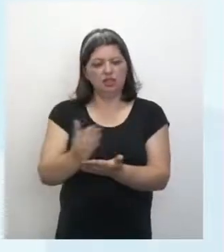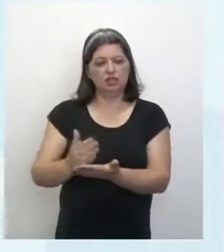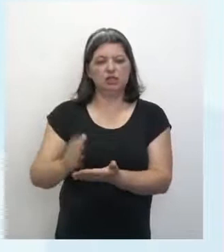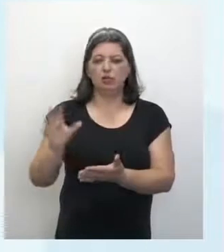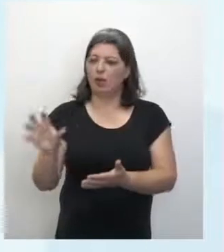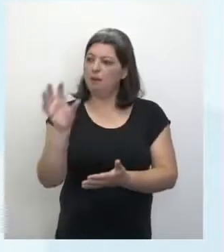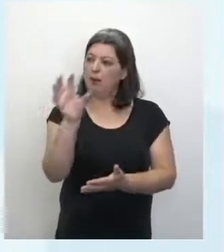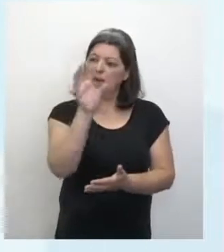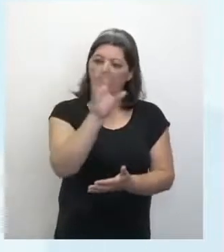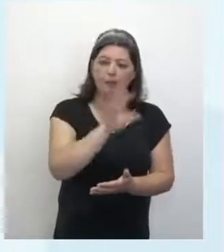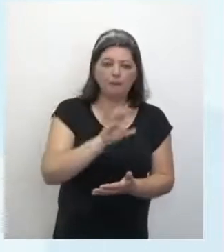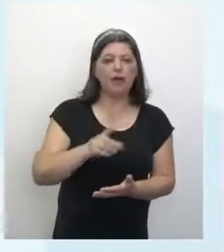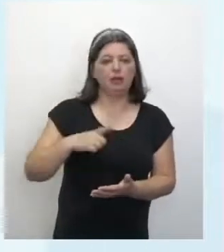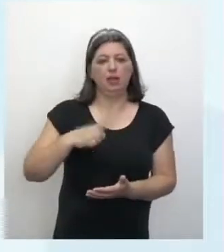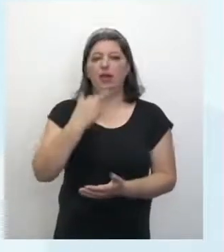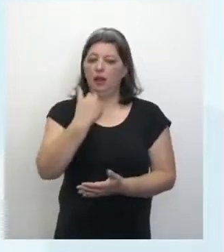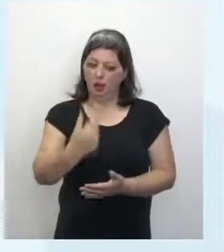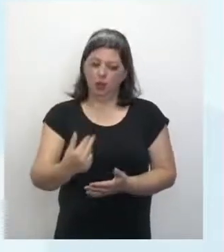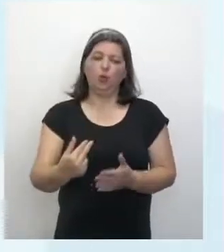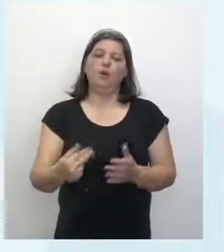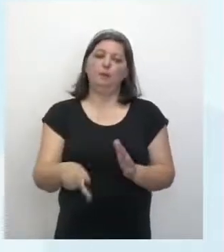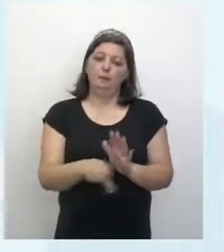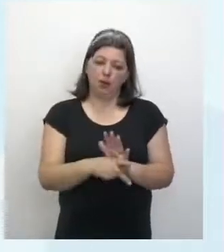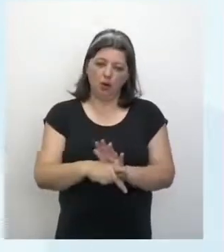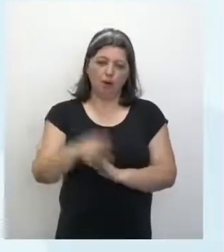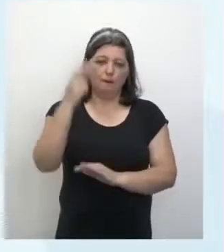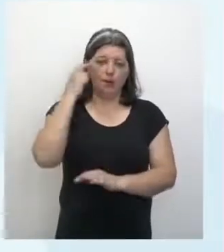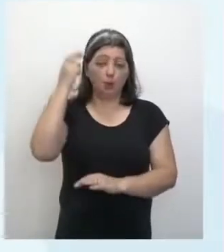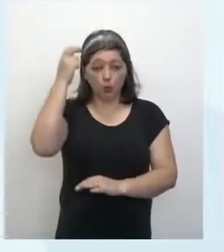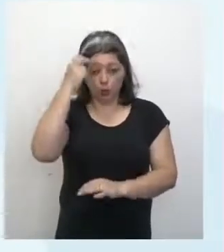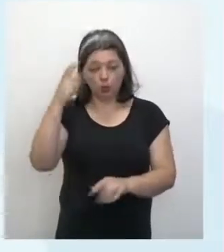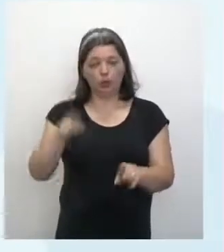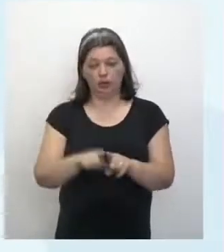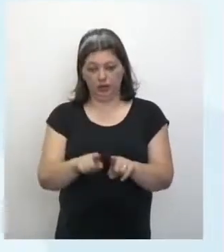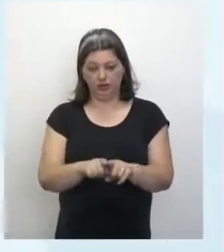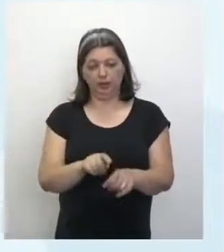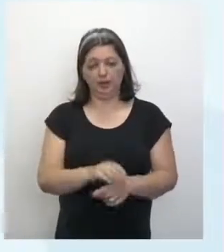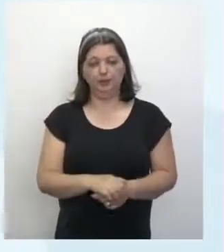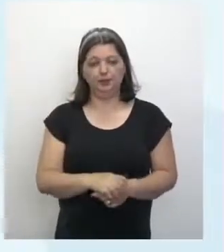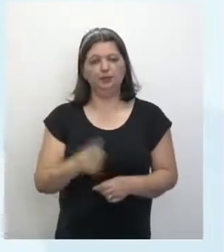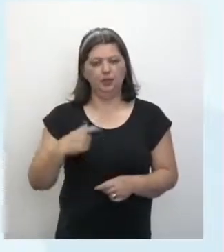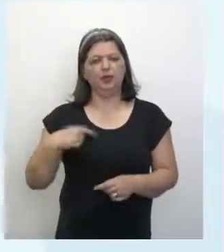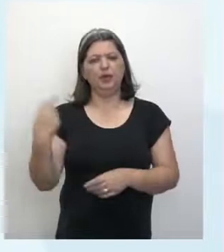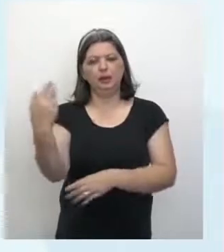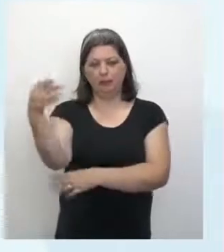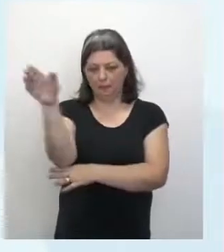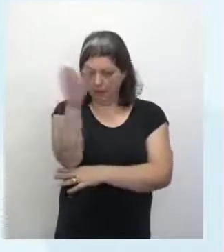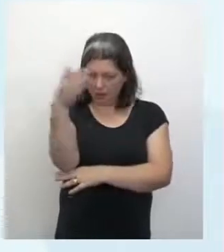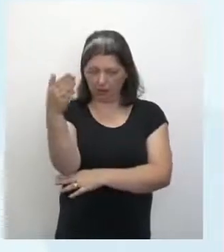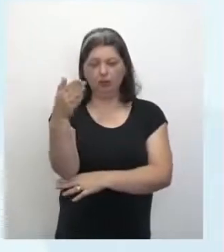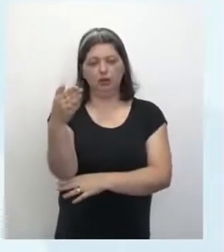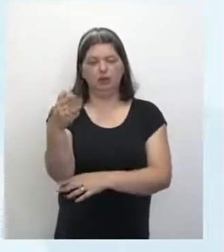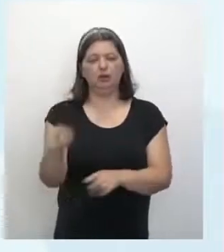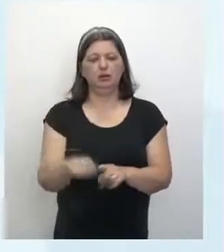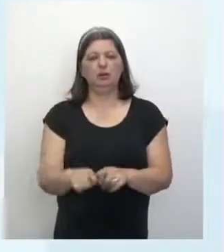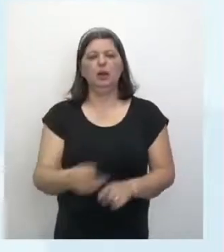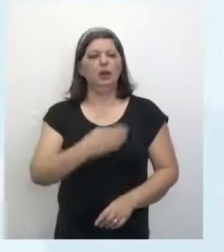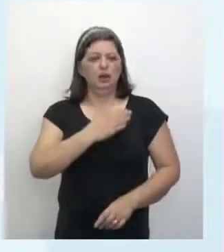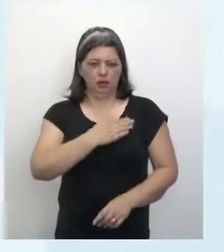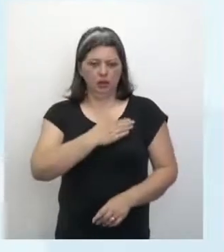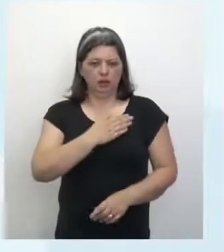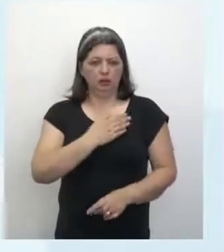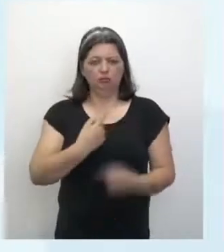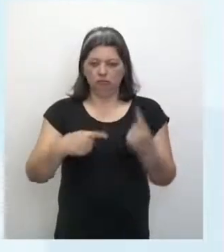regiões. Tem língua própria, tem cultura, tem bandeira, tem hino, tem tudo que